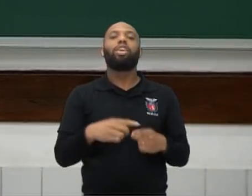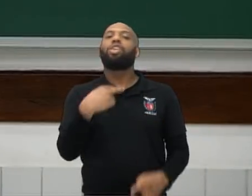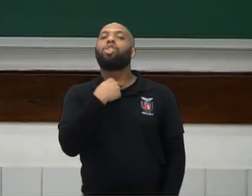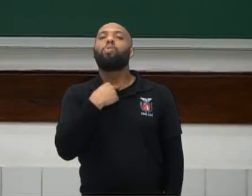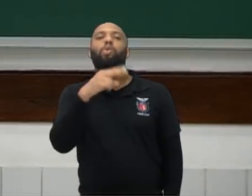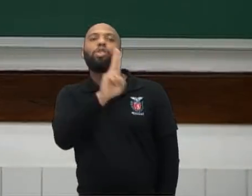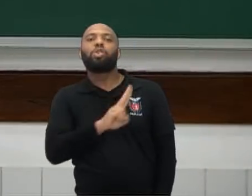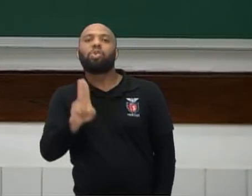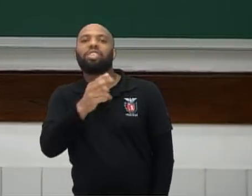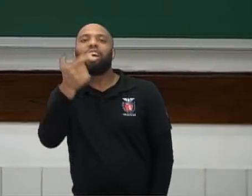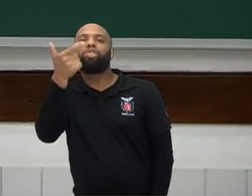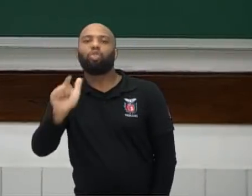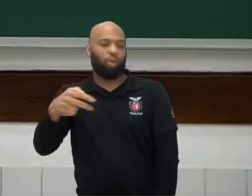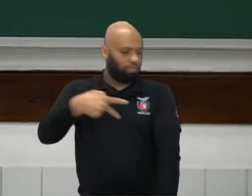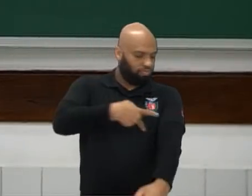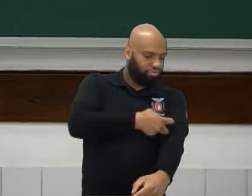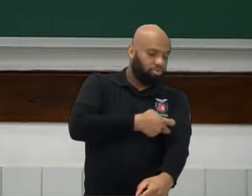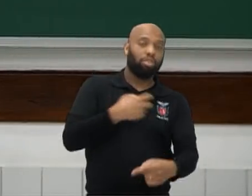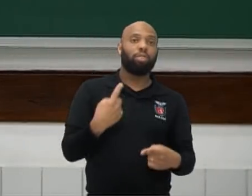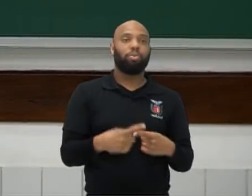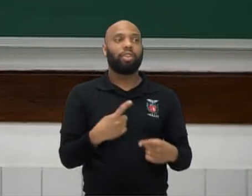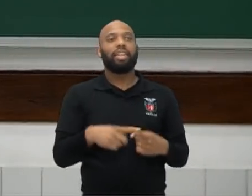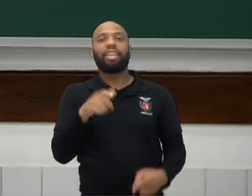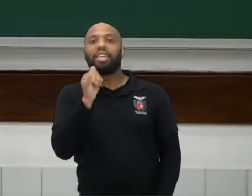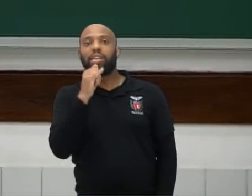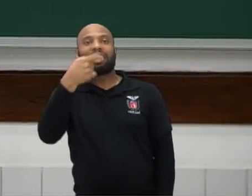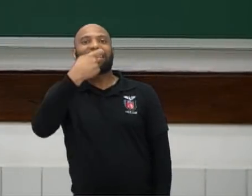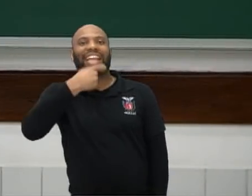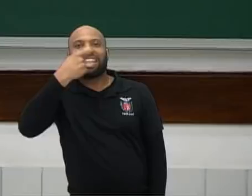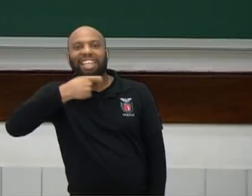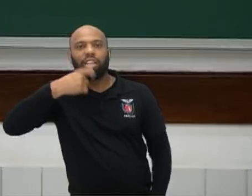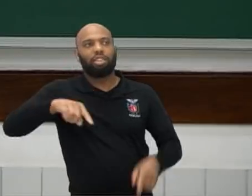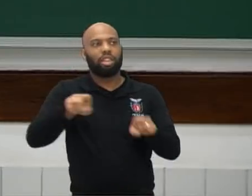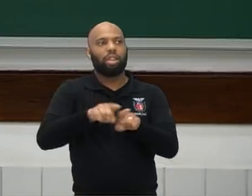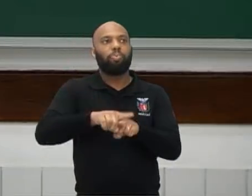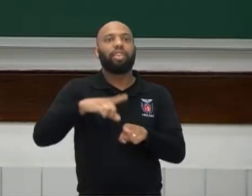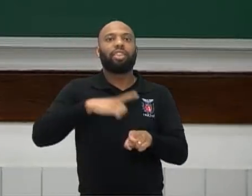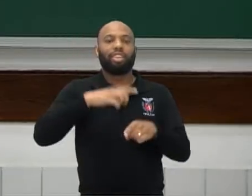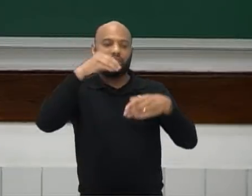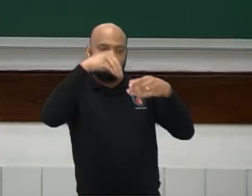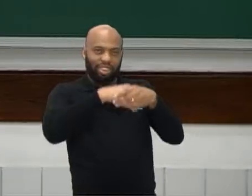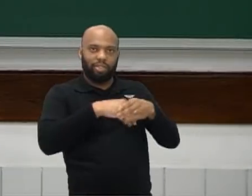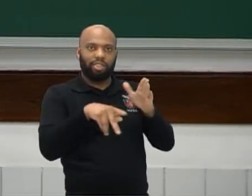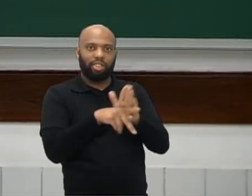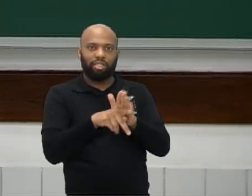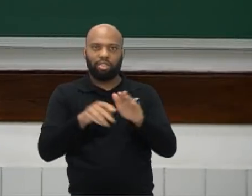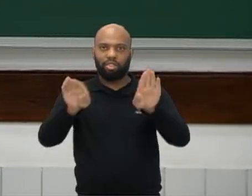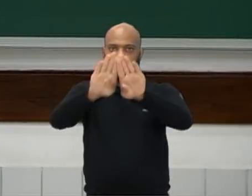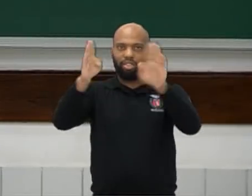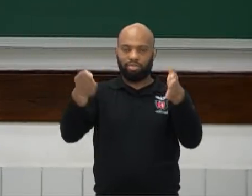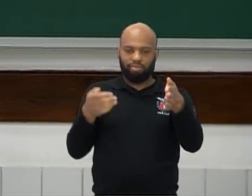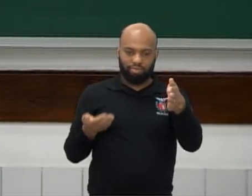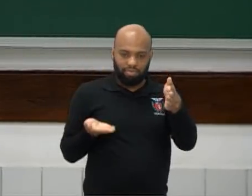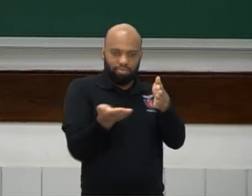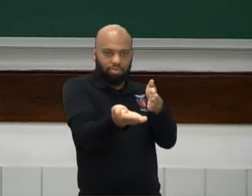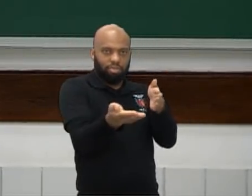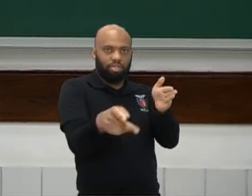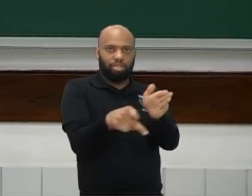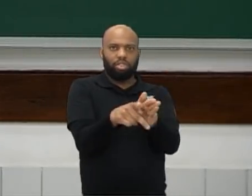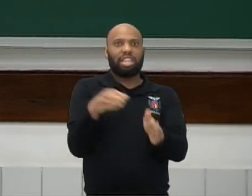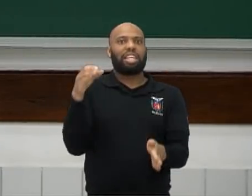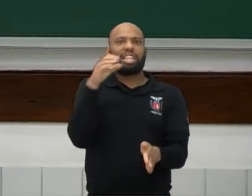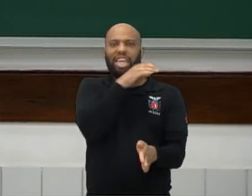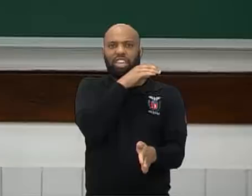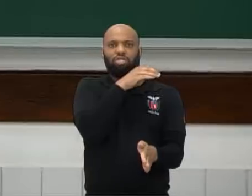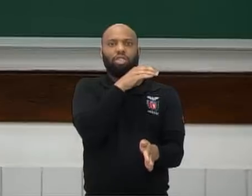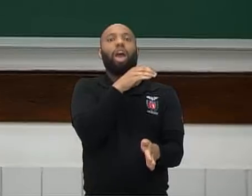reutiliza alguns materiais. Outros, no dentista, ele tem que colocar lá dentro de uma máquina chamada autoclave